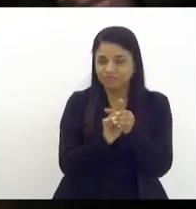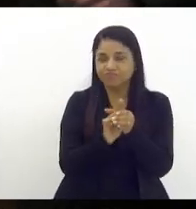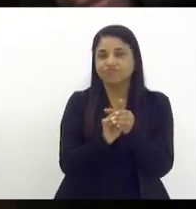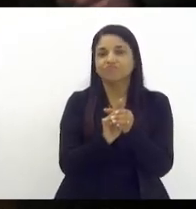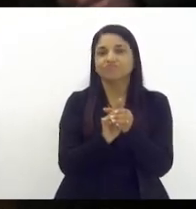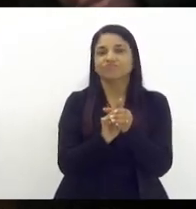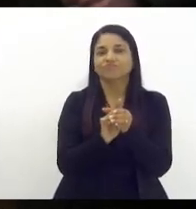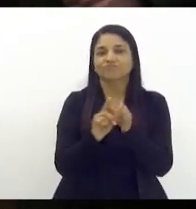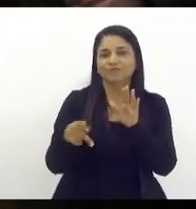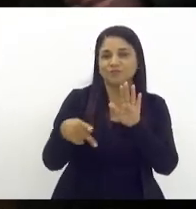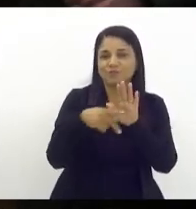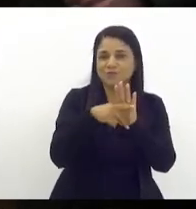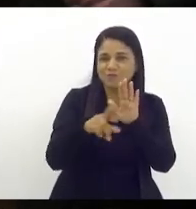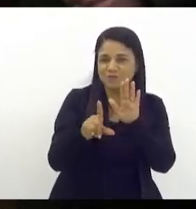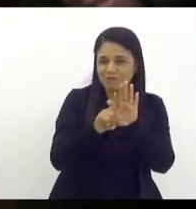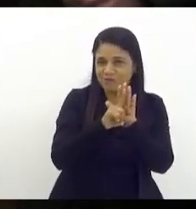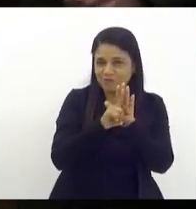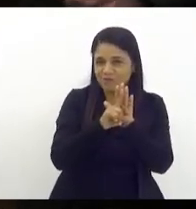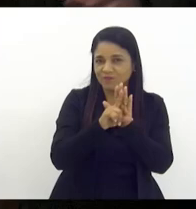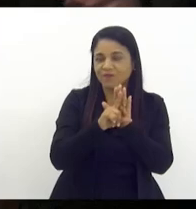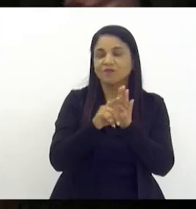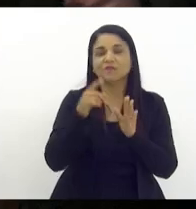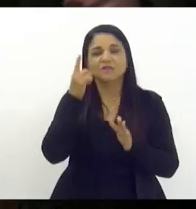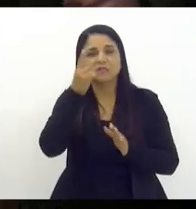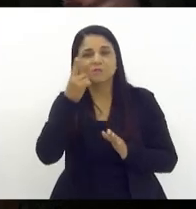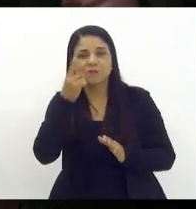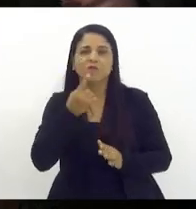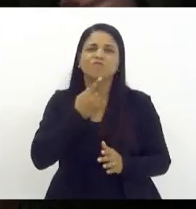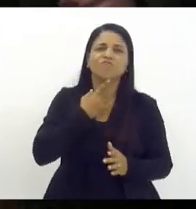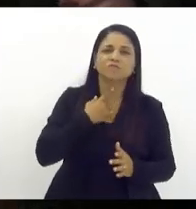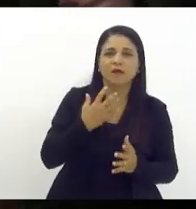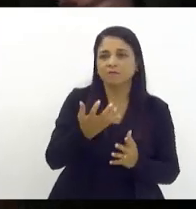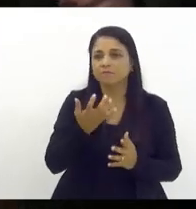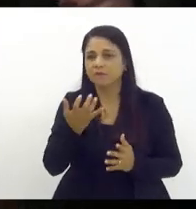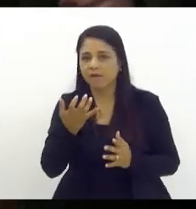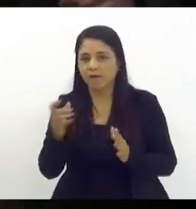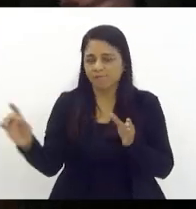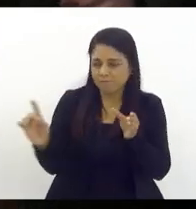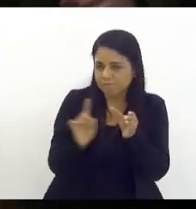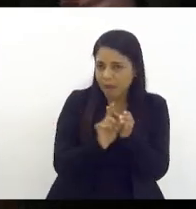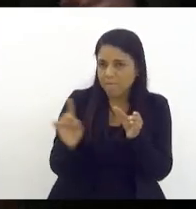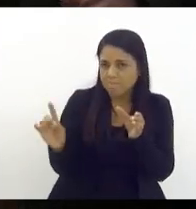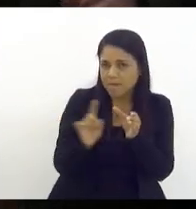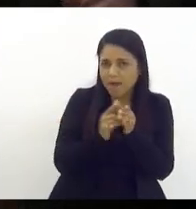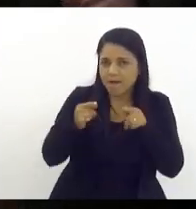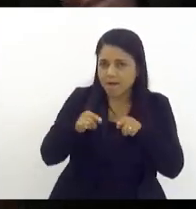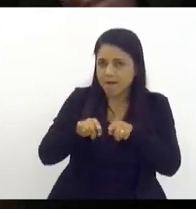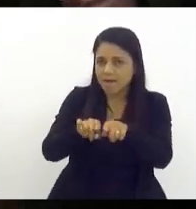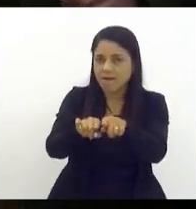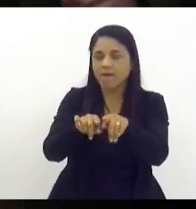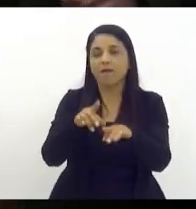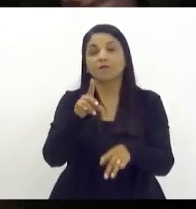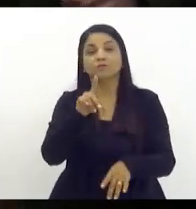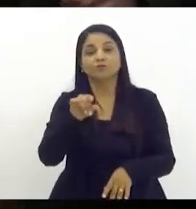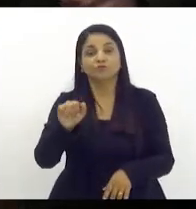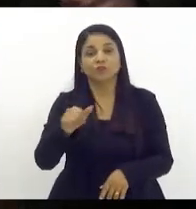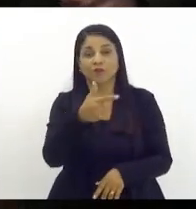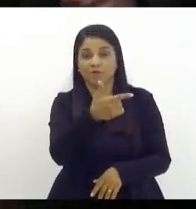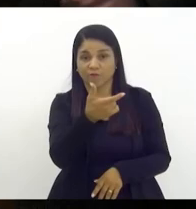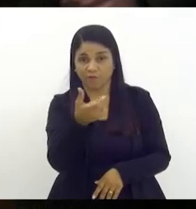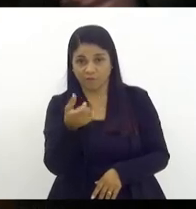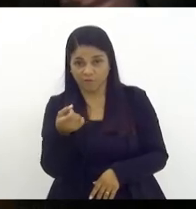aos deputados e deputadas que assim desejarem, já informando que, na data do dia 20,